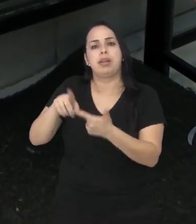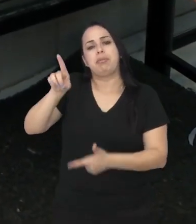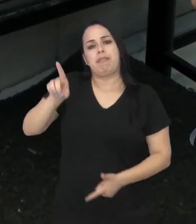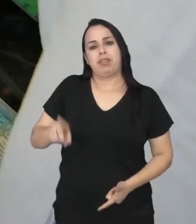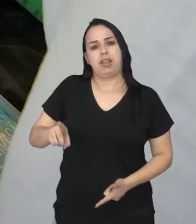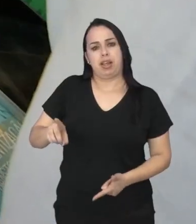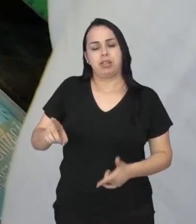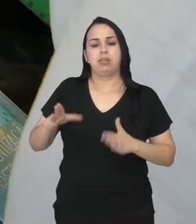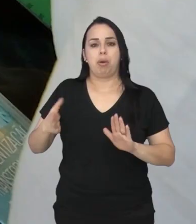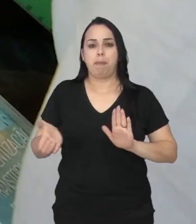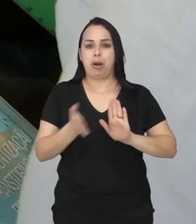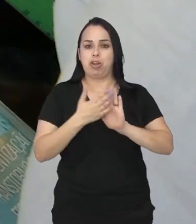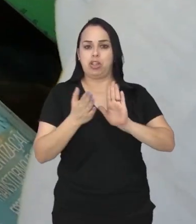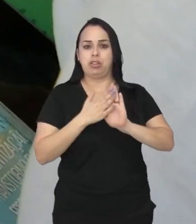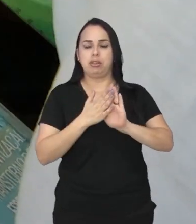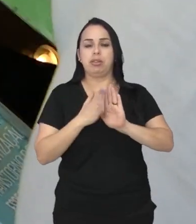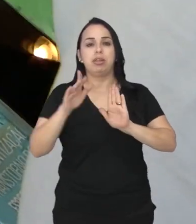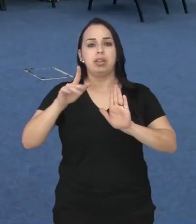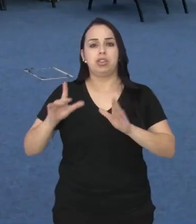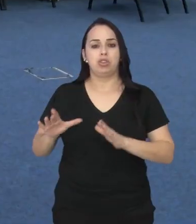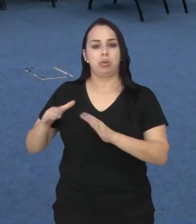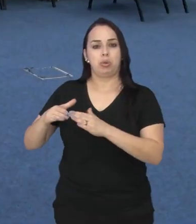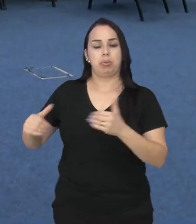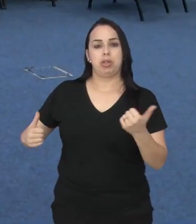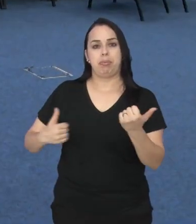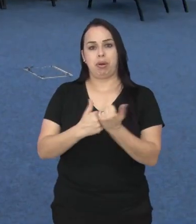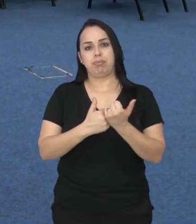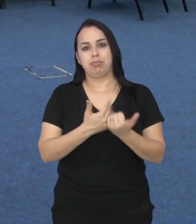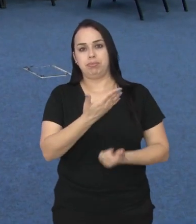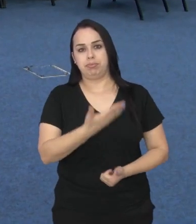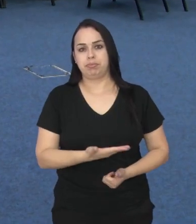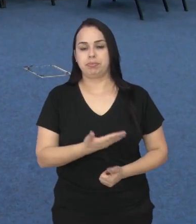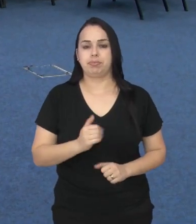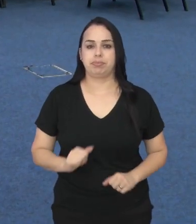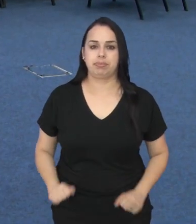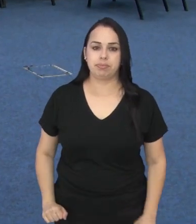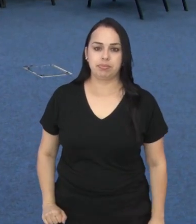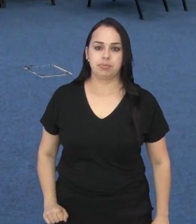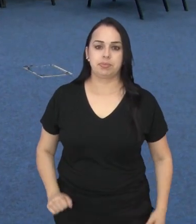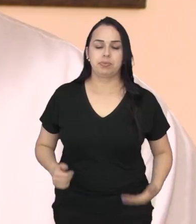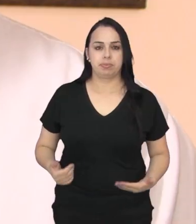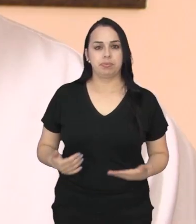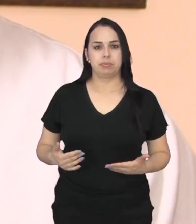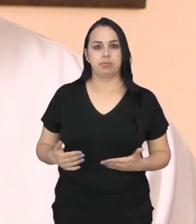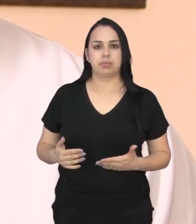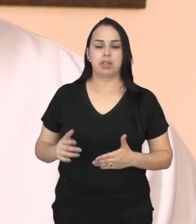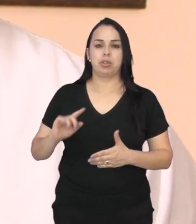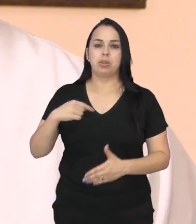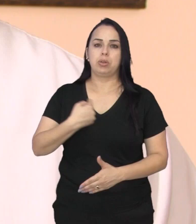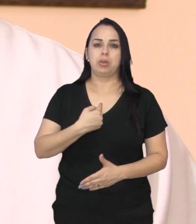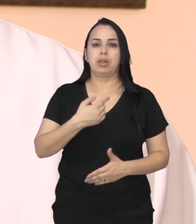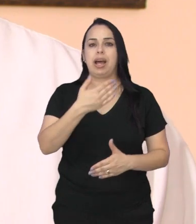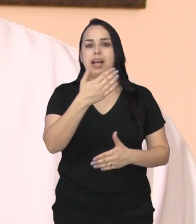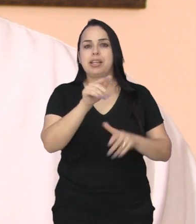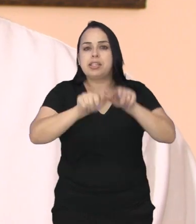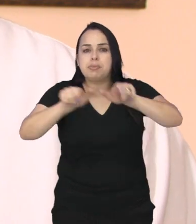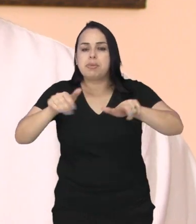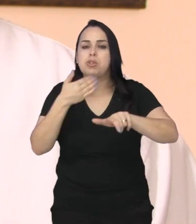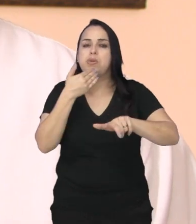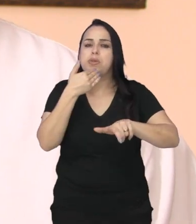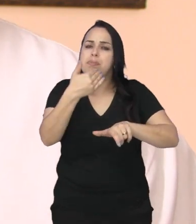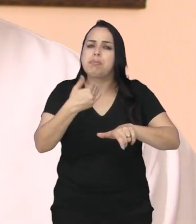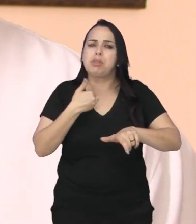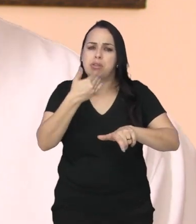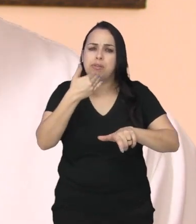deficiência. O projeto foi proposto pela Frente Parlamentar em apoio à pessoa com autismo. Essa foi uma das demandas que nós recebemos